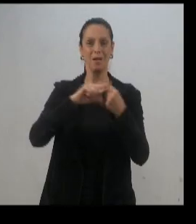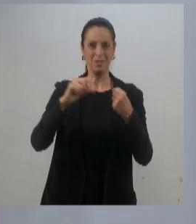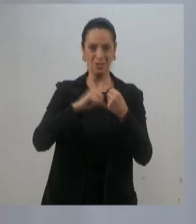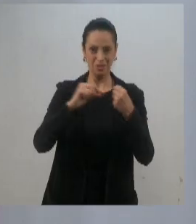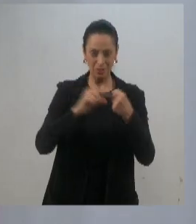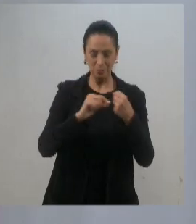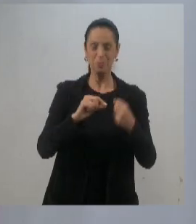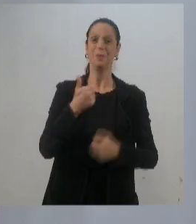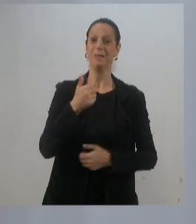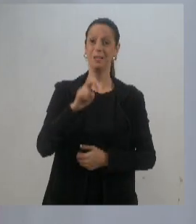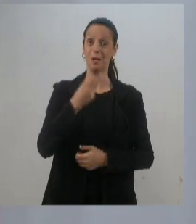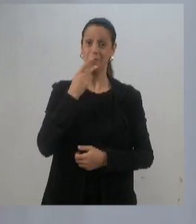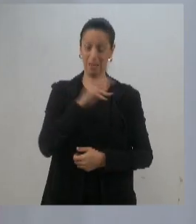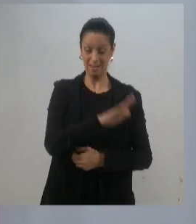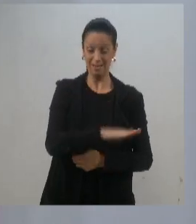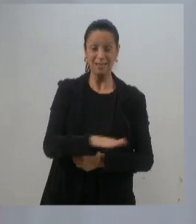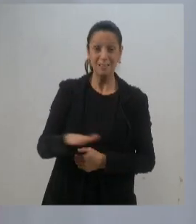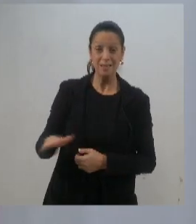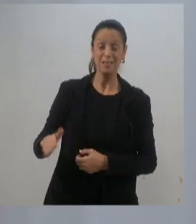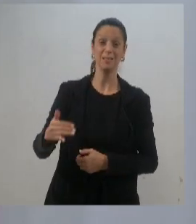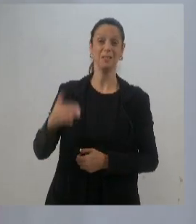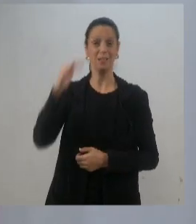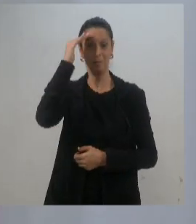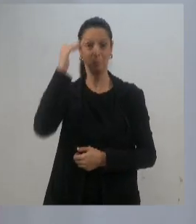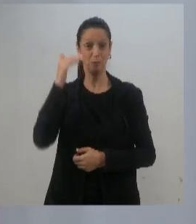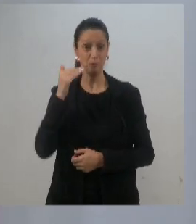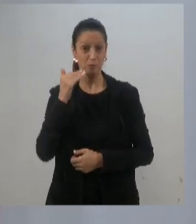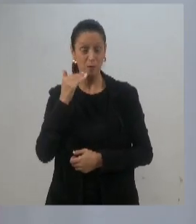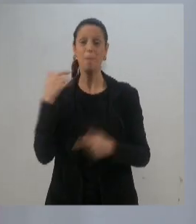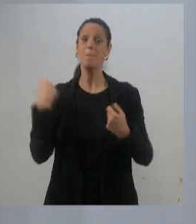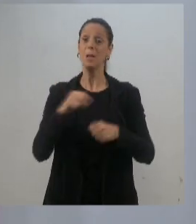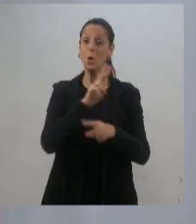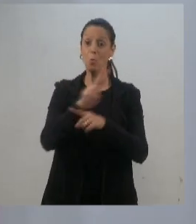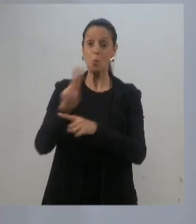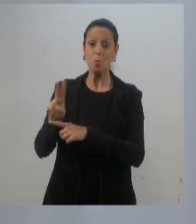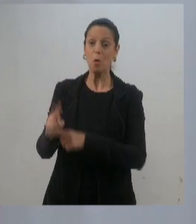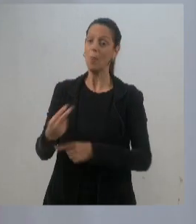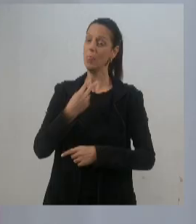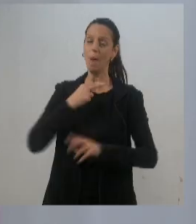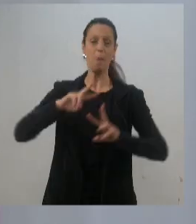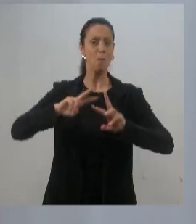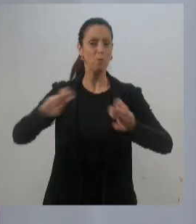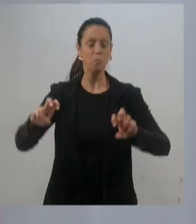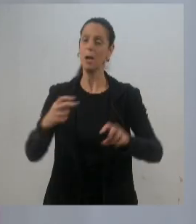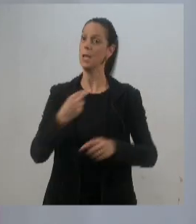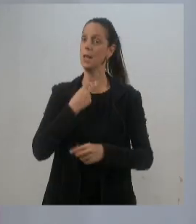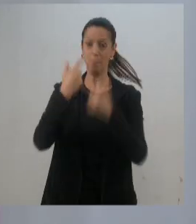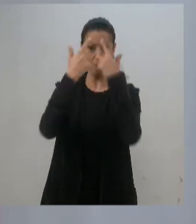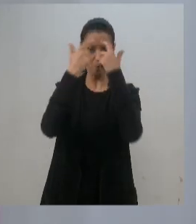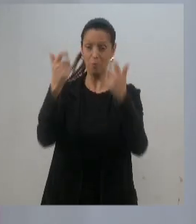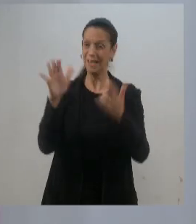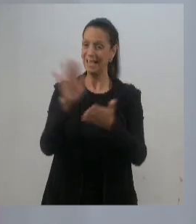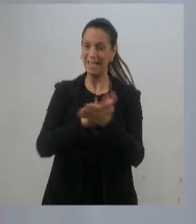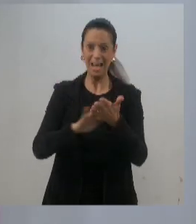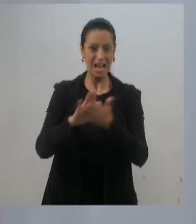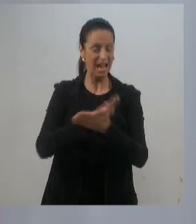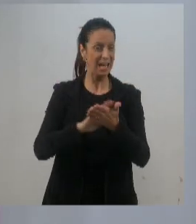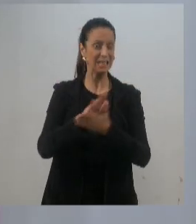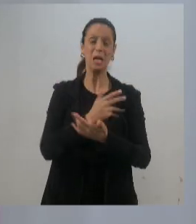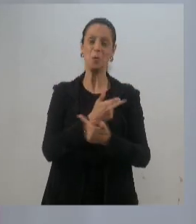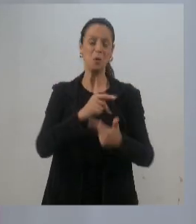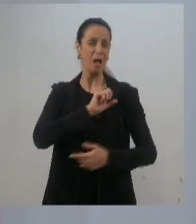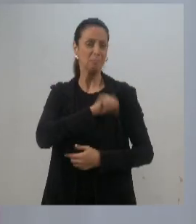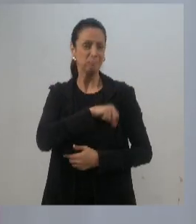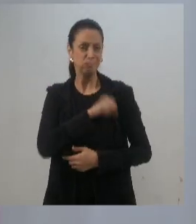claro. Nenhuma criança ou adolescente será objeto de negligência, exploração, violência, crueldade